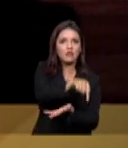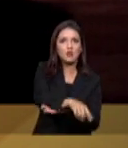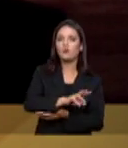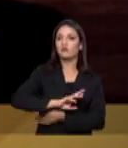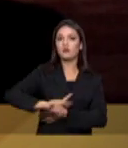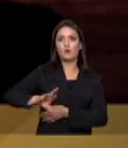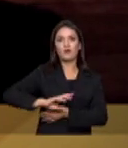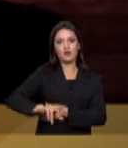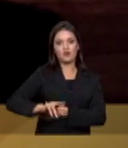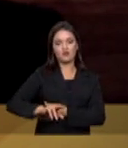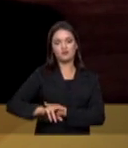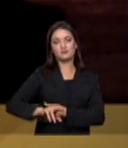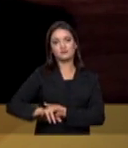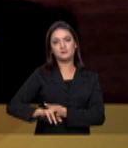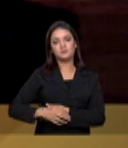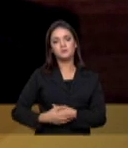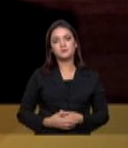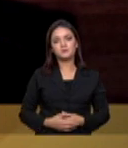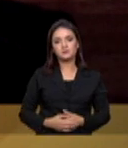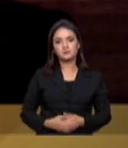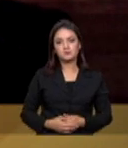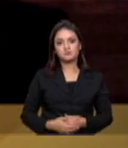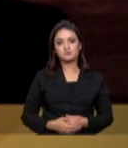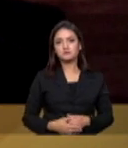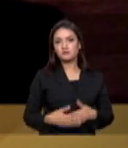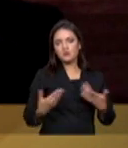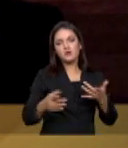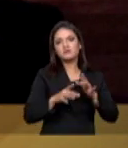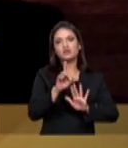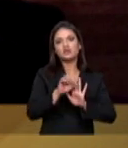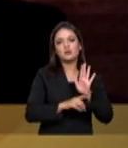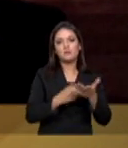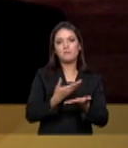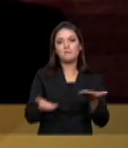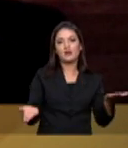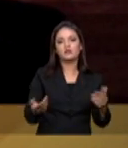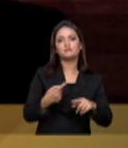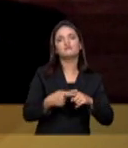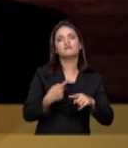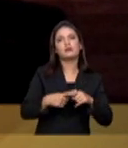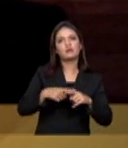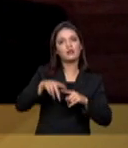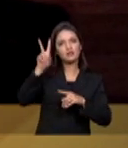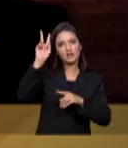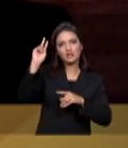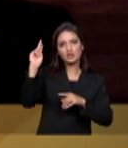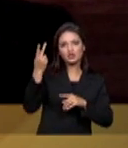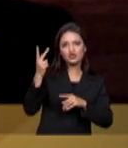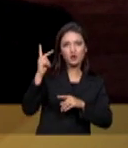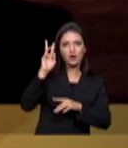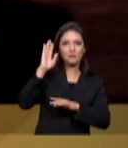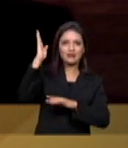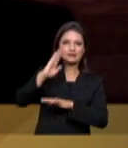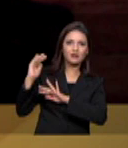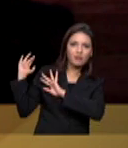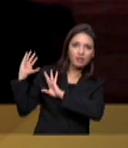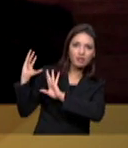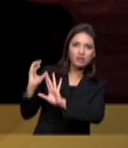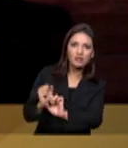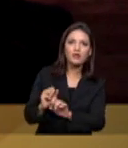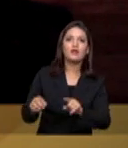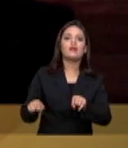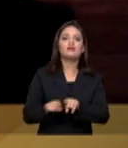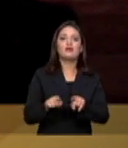prática ou na ausência dela desse direito ao longo da história brasileira e como